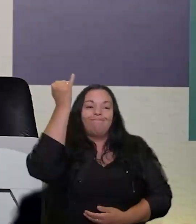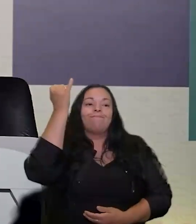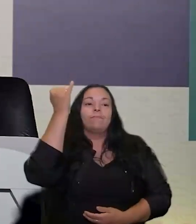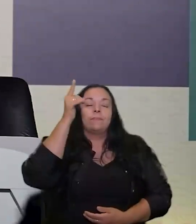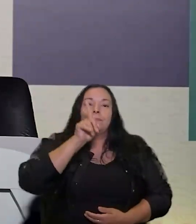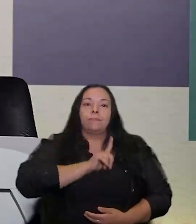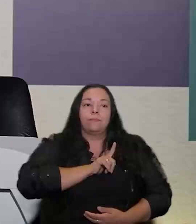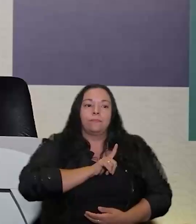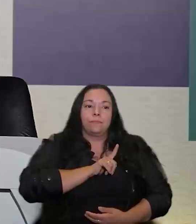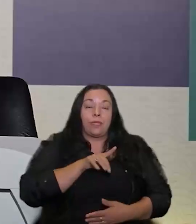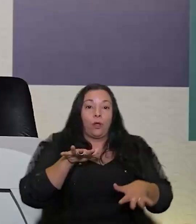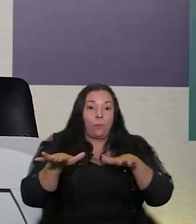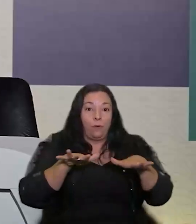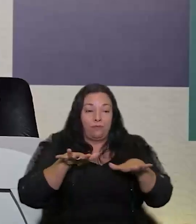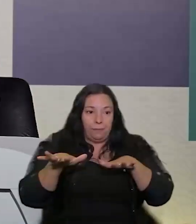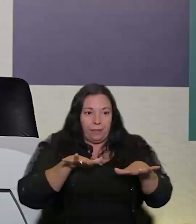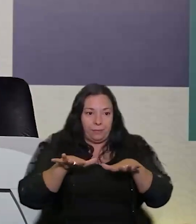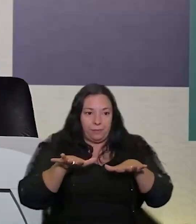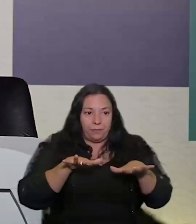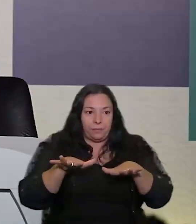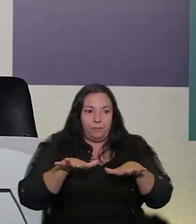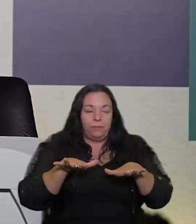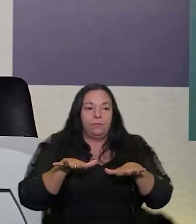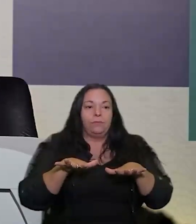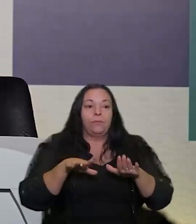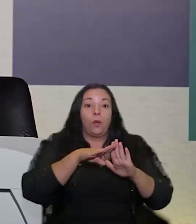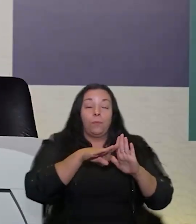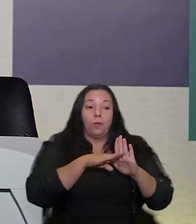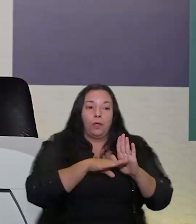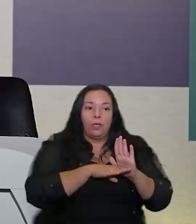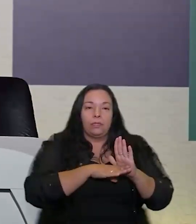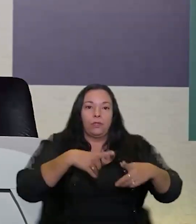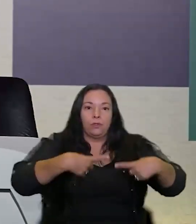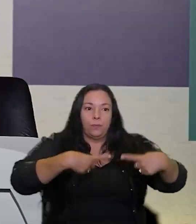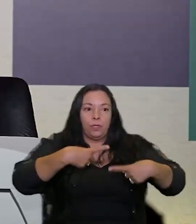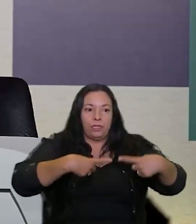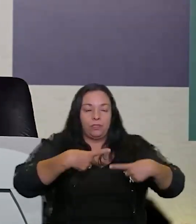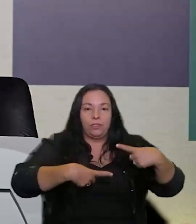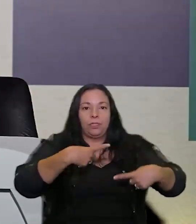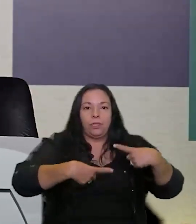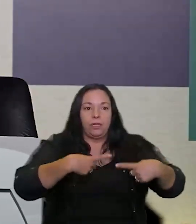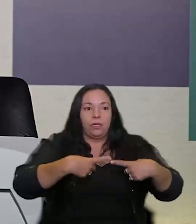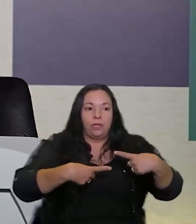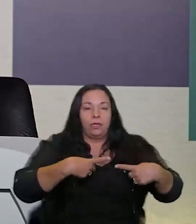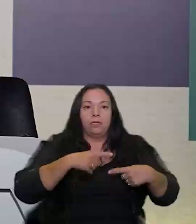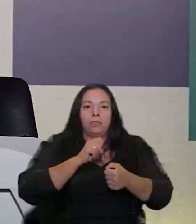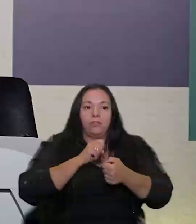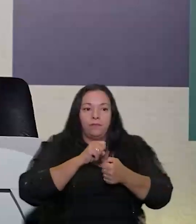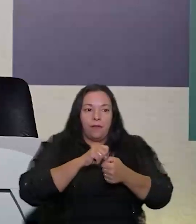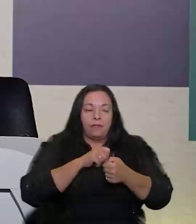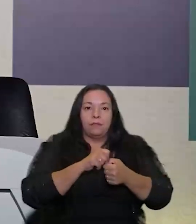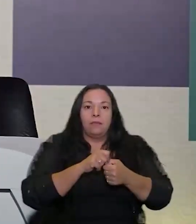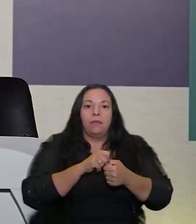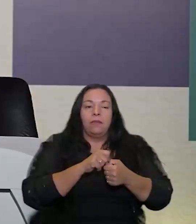um movimento negro forte e um processo de decisão política, de criar os